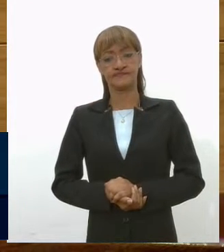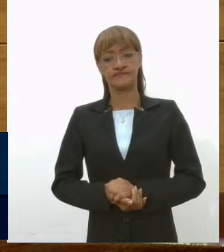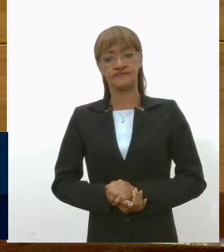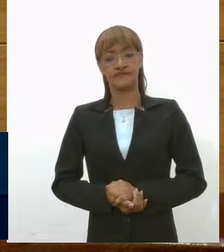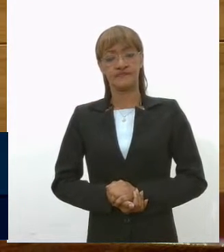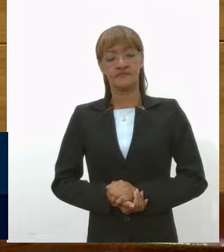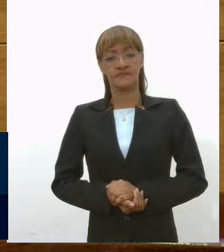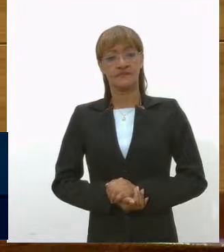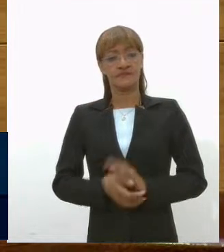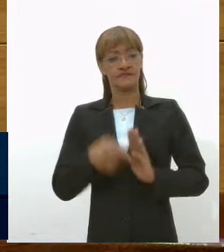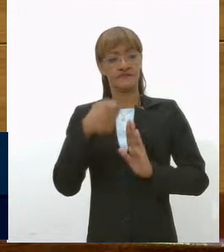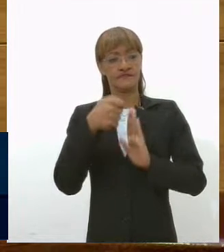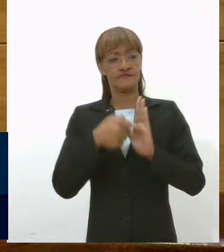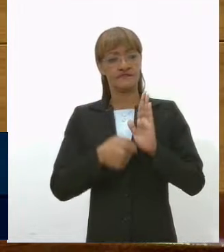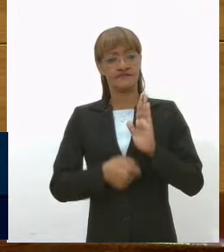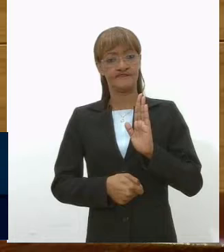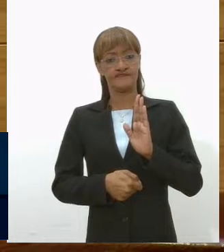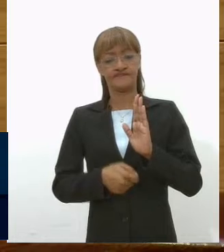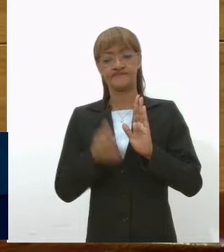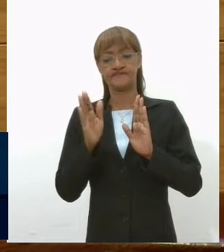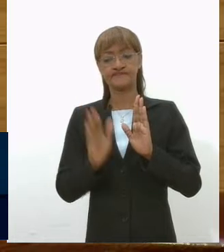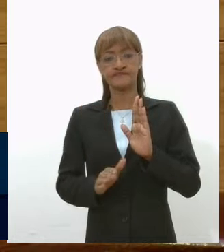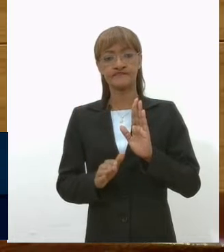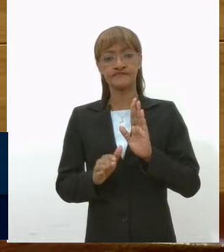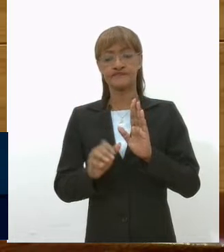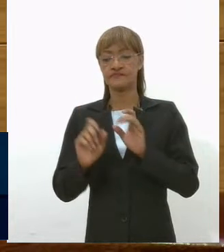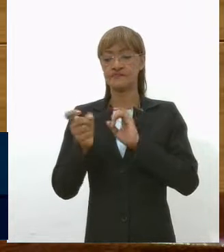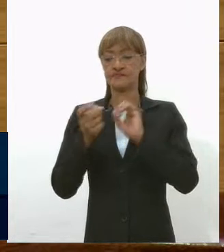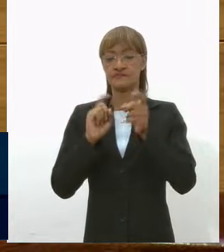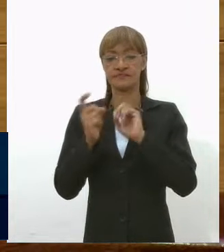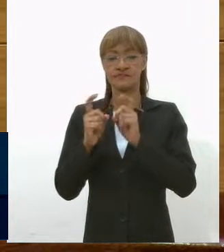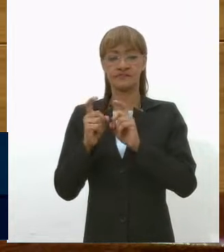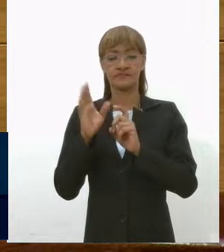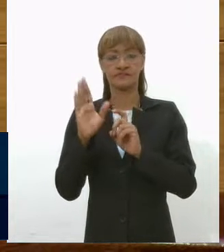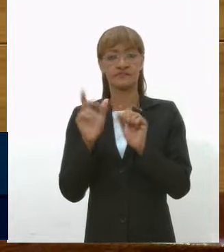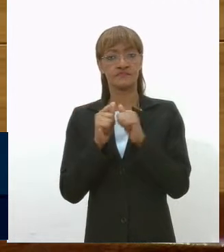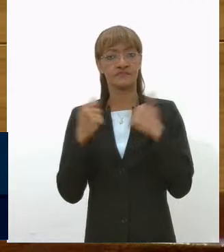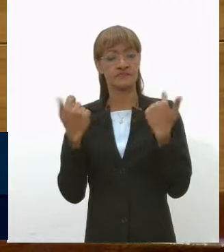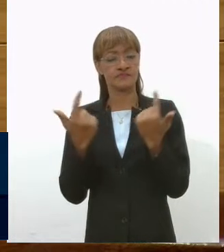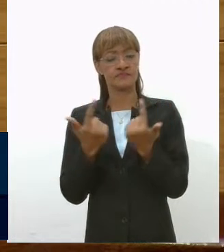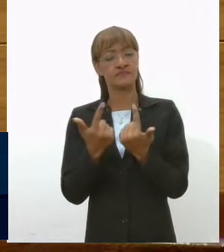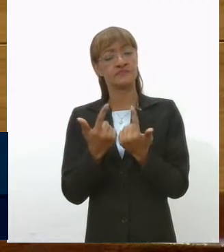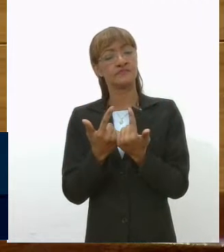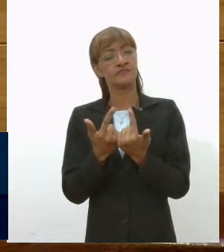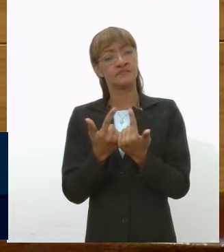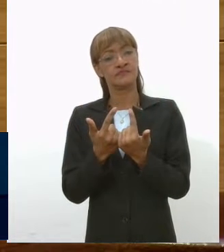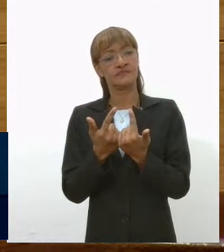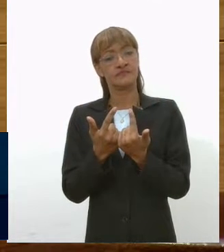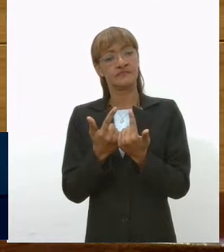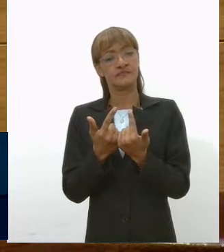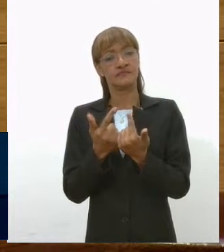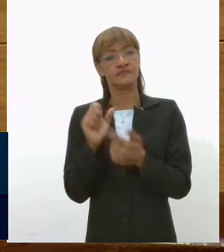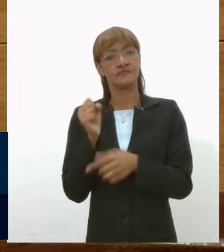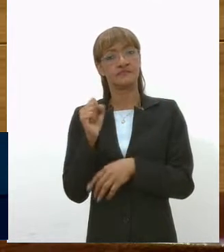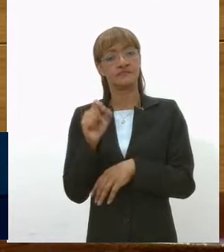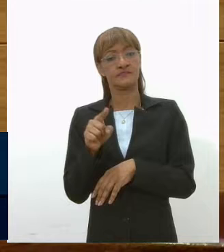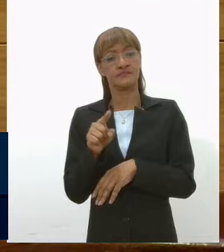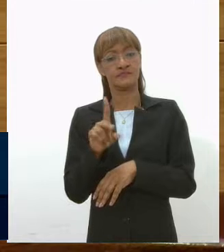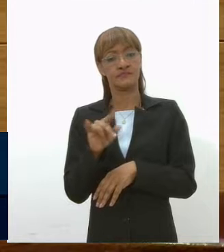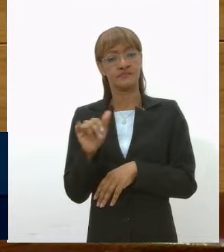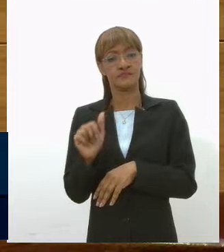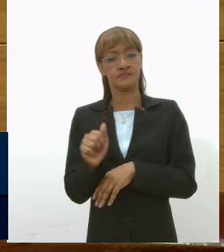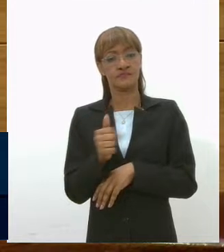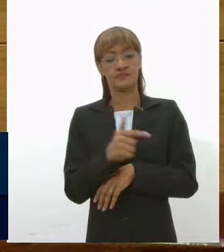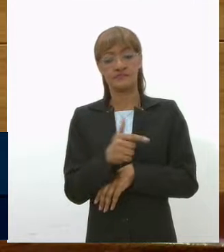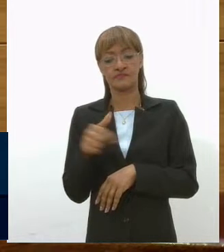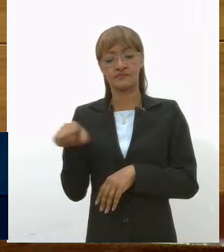Ata da 80ª Sessão Extraordinária da Assembleia Legislativa de Sergipe, realizada no dia